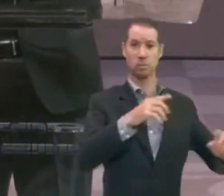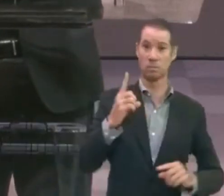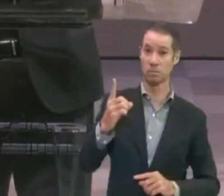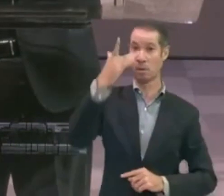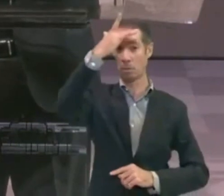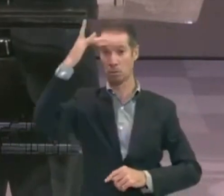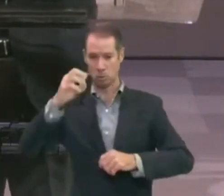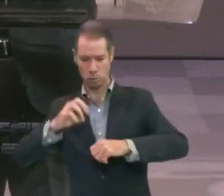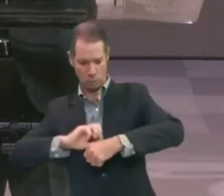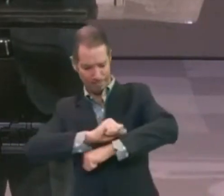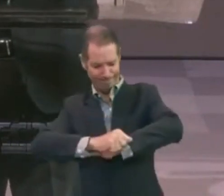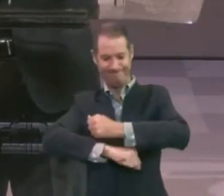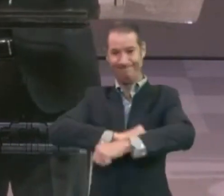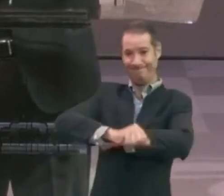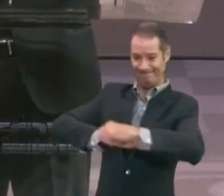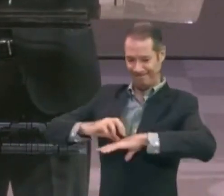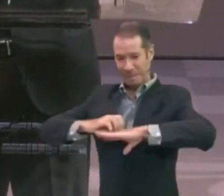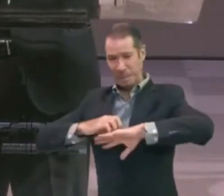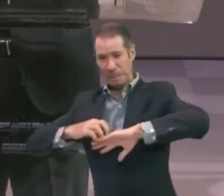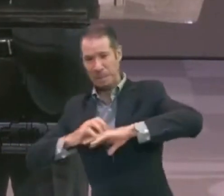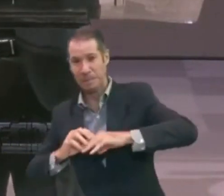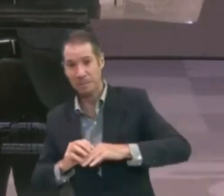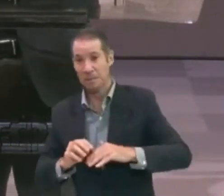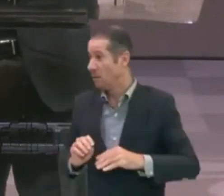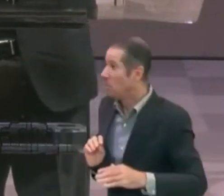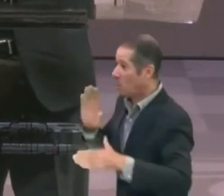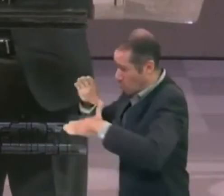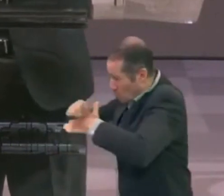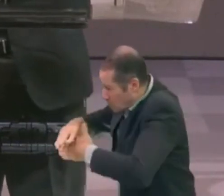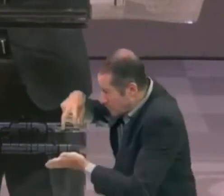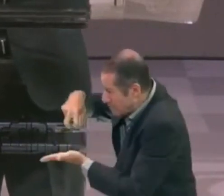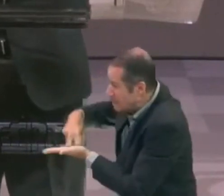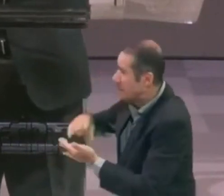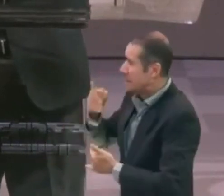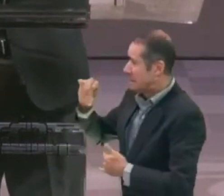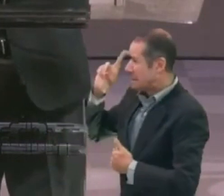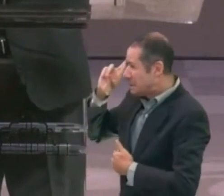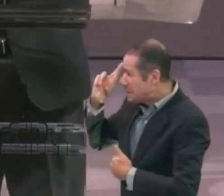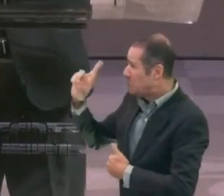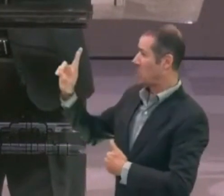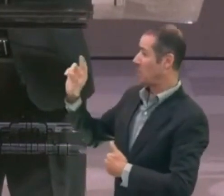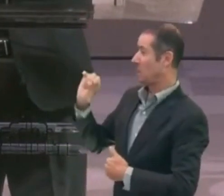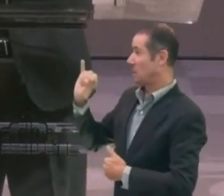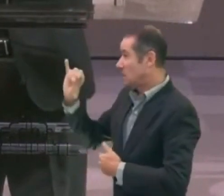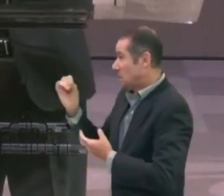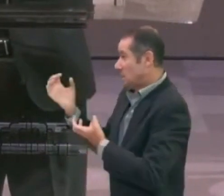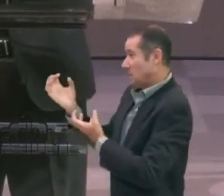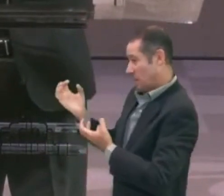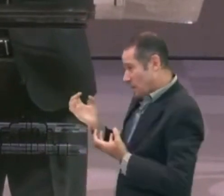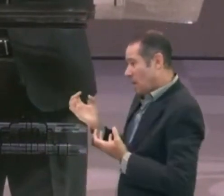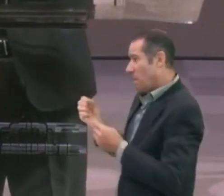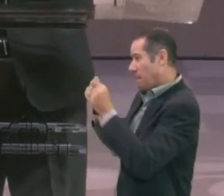leproso, aproximando-se, adorou-o de joelhos e disse: Senhor, se